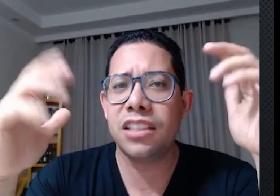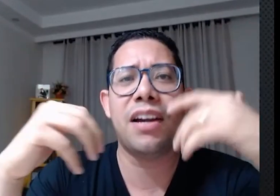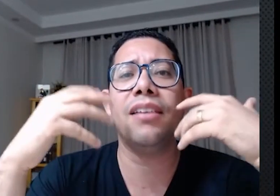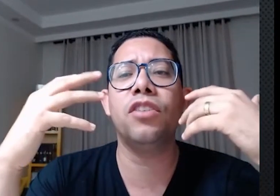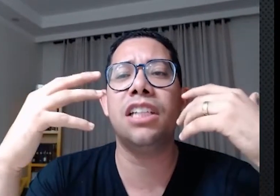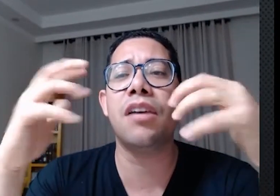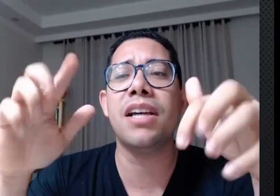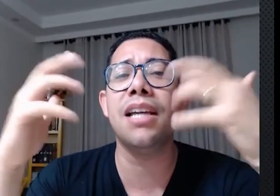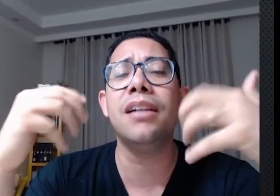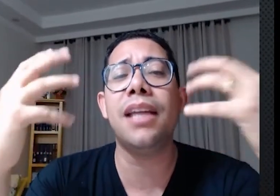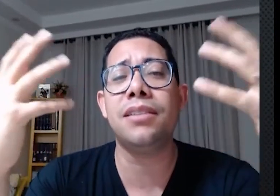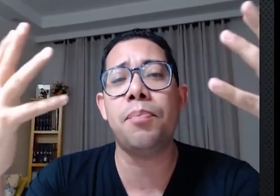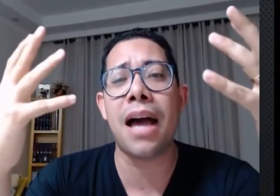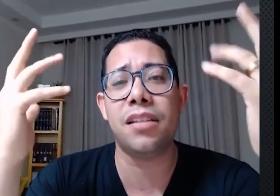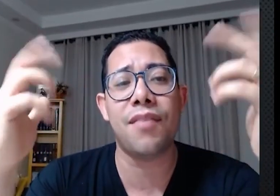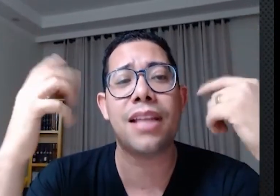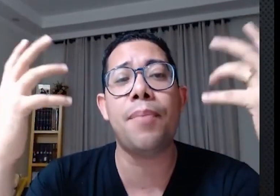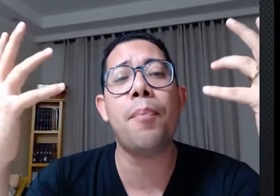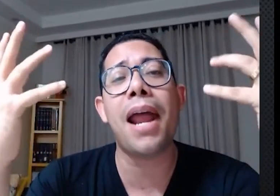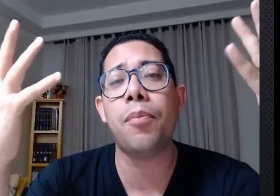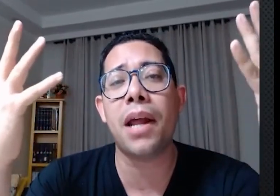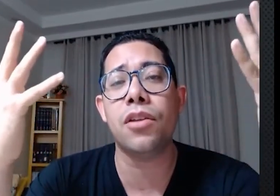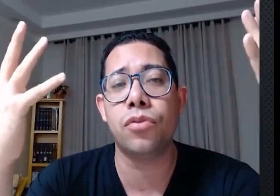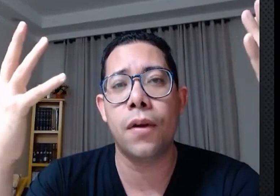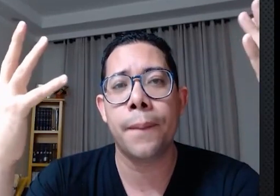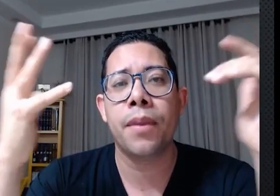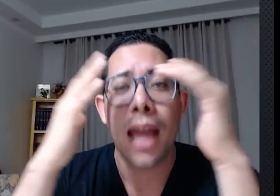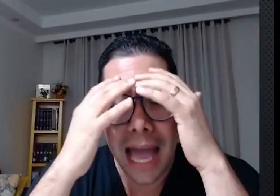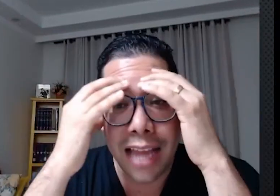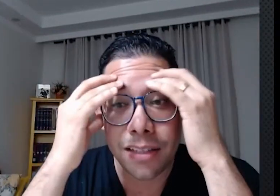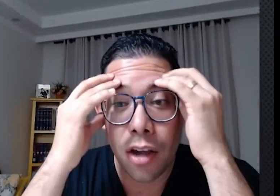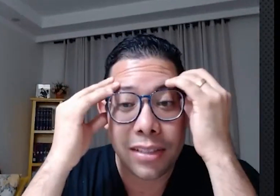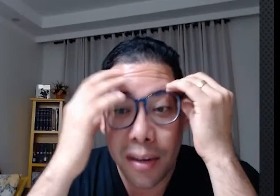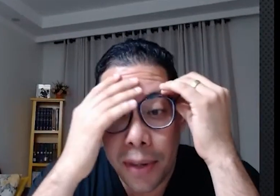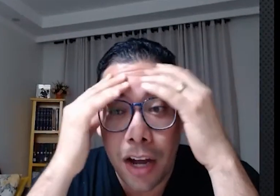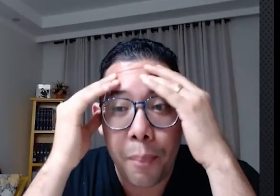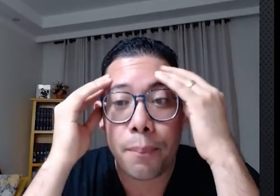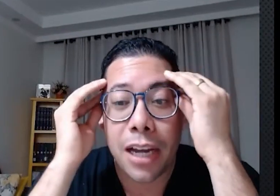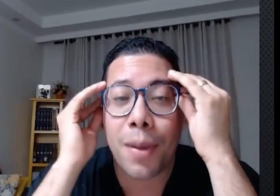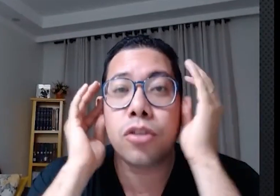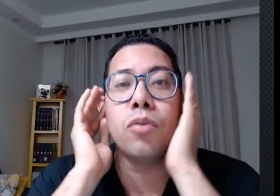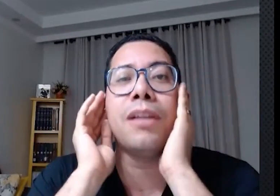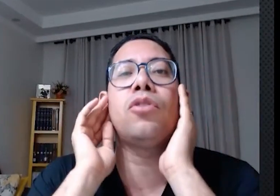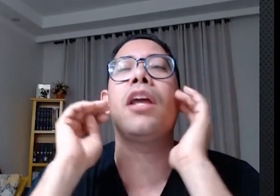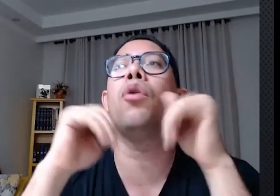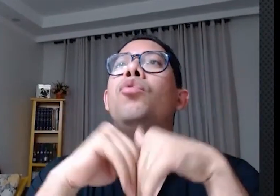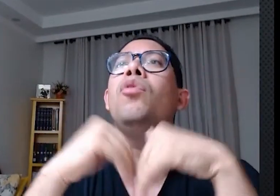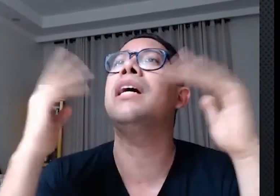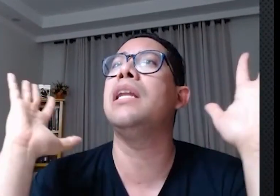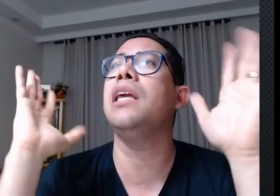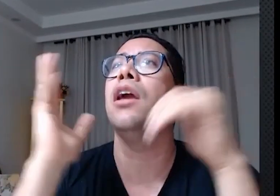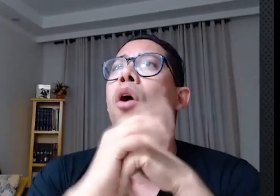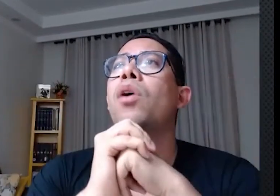já. Você já vai se antecipar. Você já vai estar preparado para isso. Gesiel, mas se ele pegar uma história que